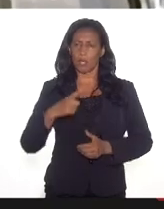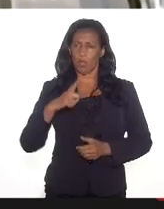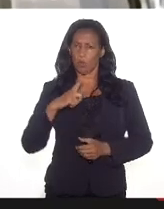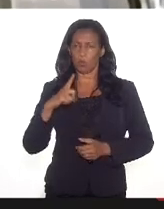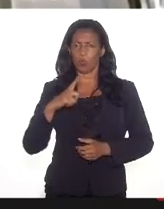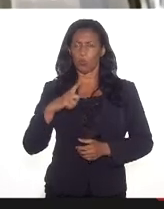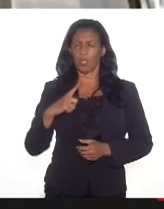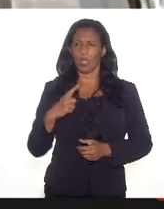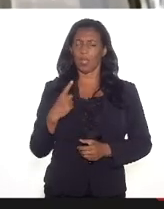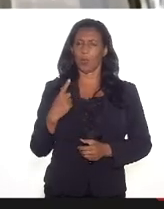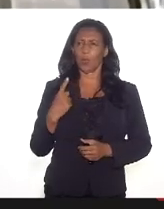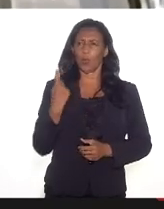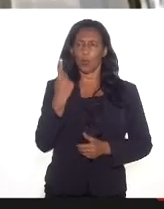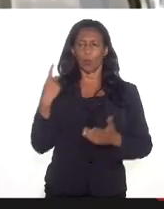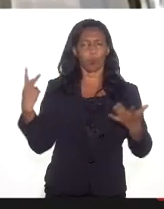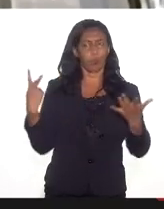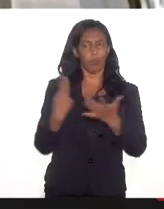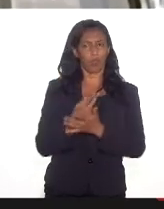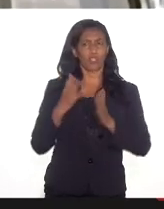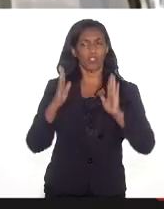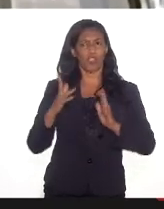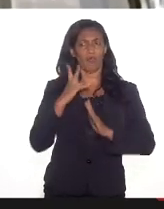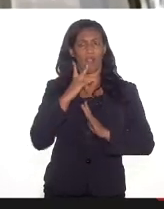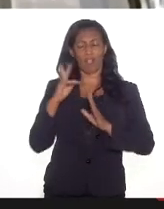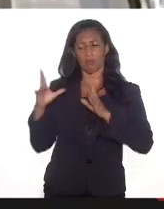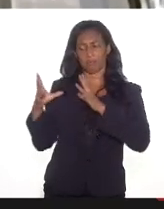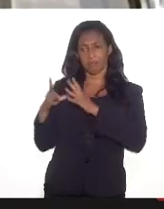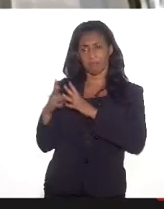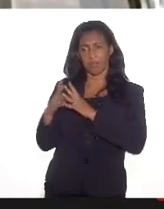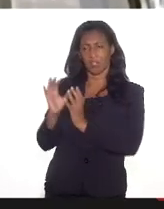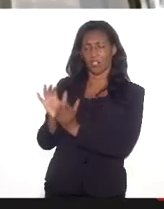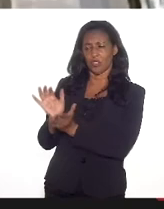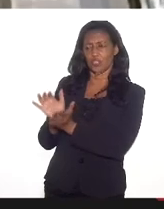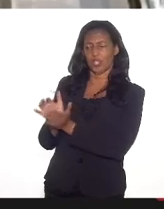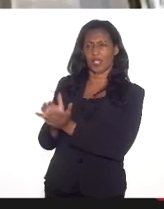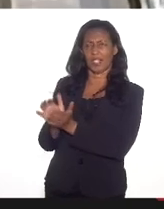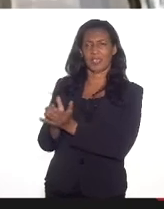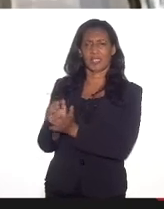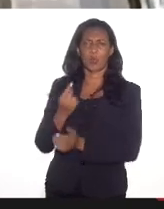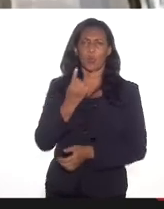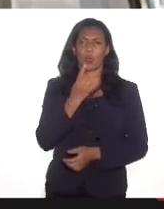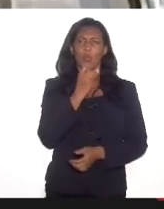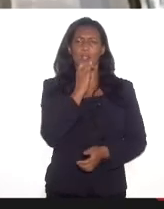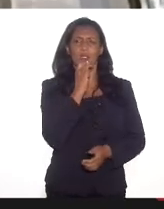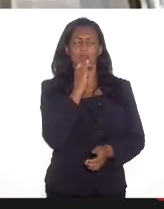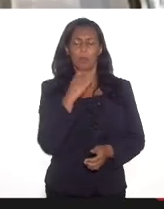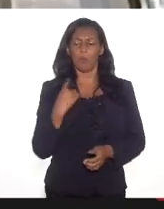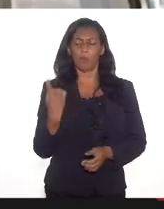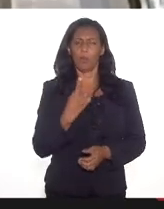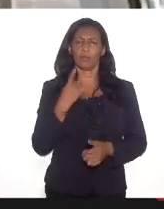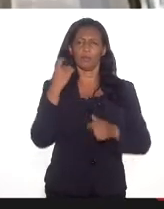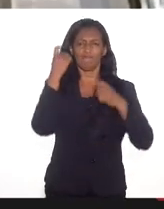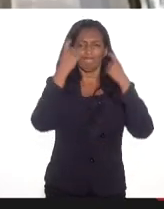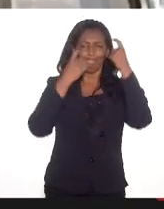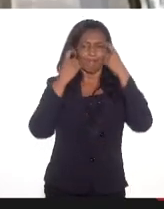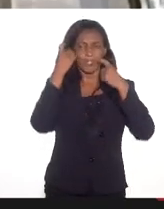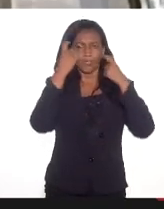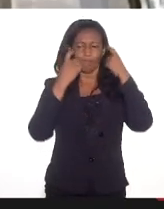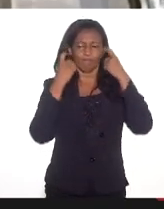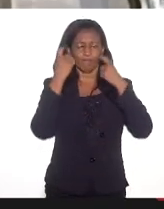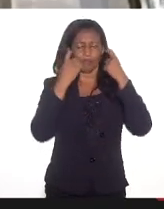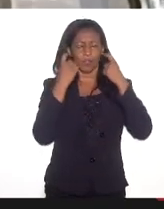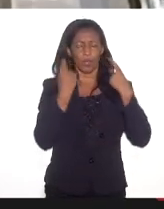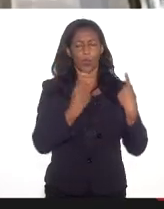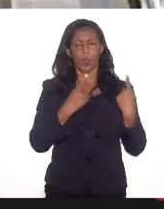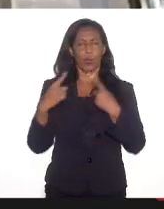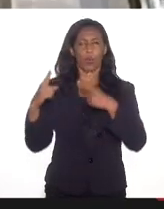o caso do Jacarezinho já falado aqui por nós como um exemplo das nossas preocupações ao longo do tempo contra a